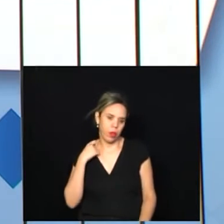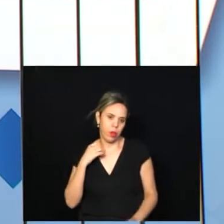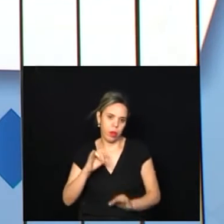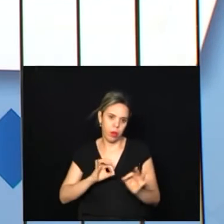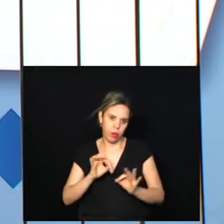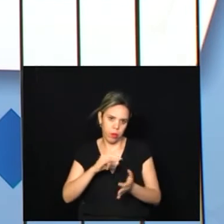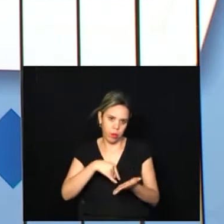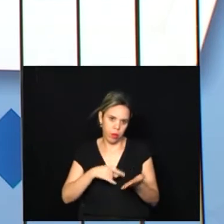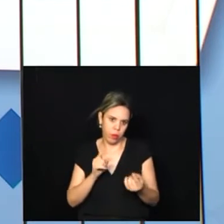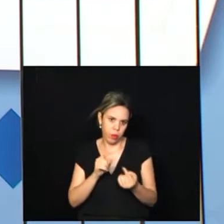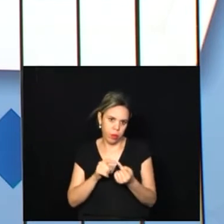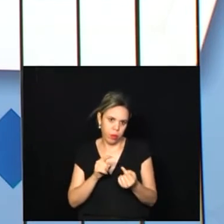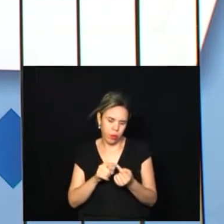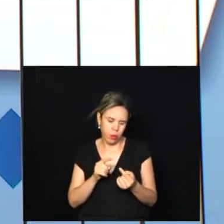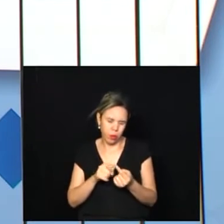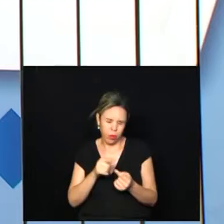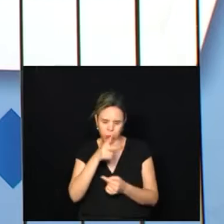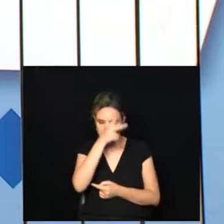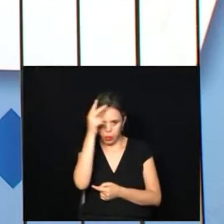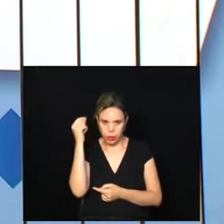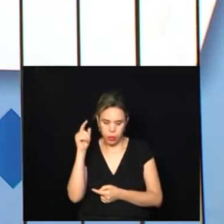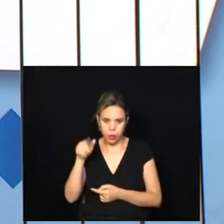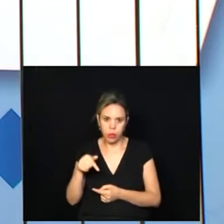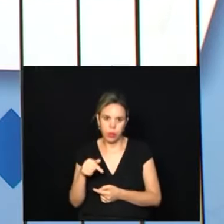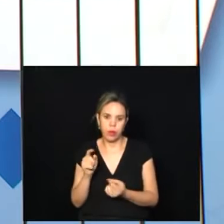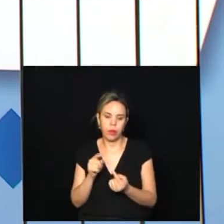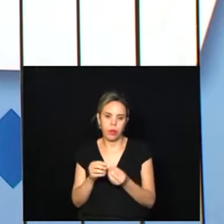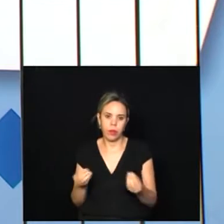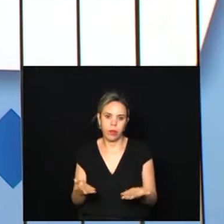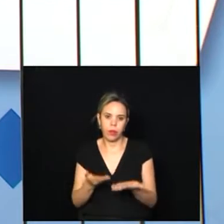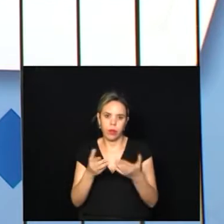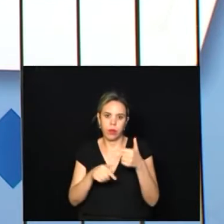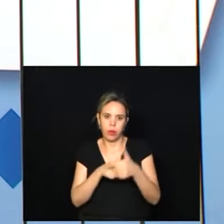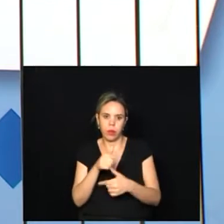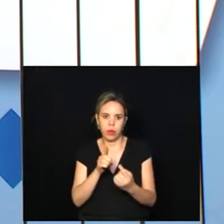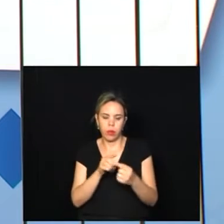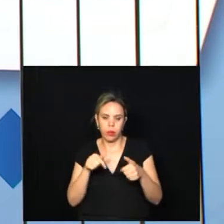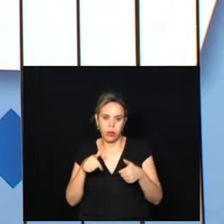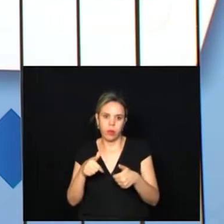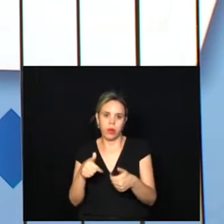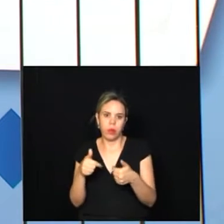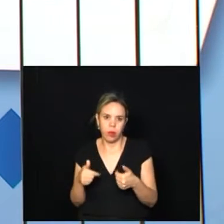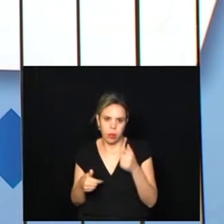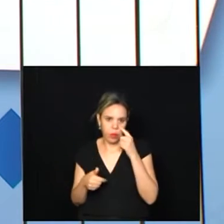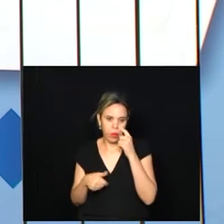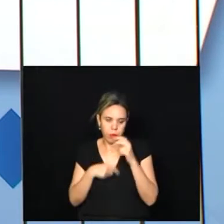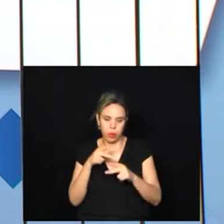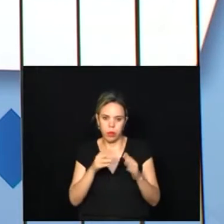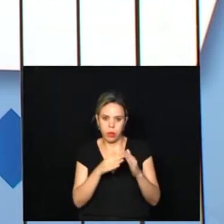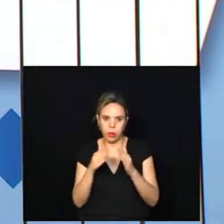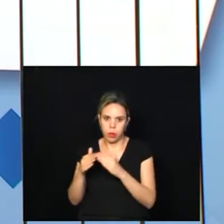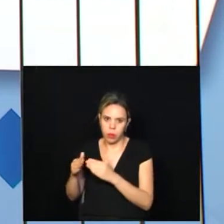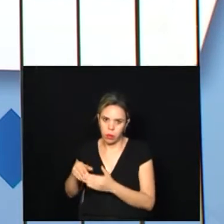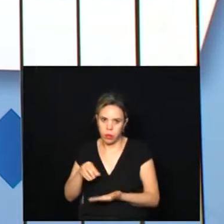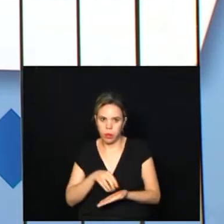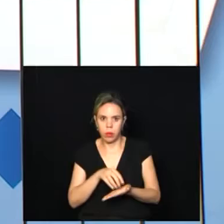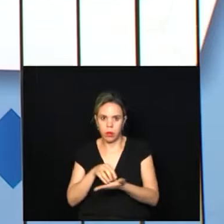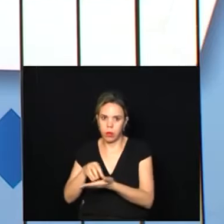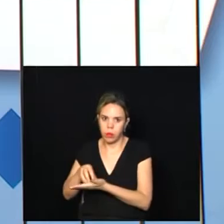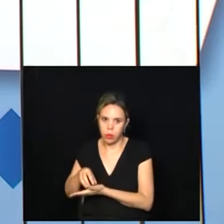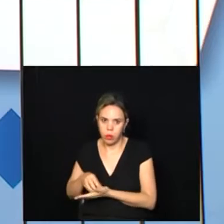O objetivo, de acordo com o Executivo, é direcionar serviços e ações aos moradores de núcleos